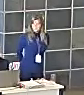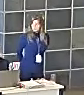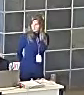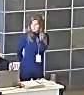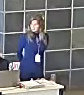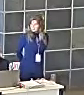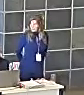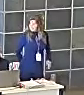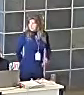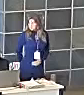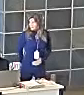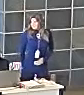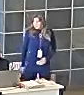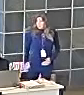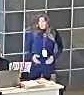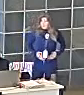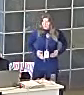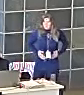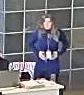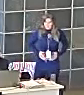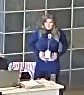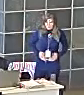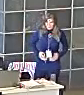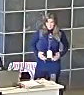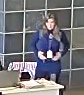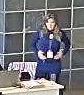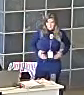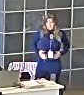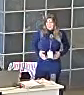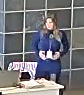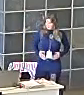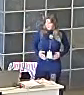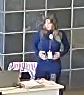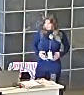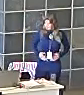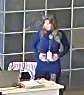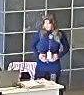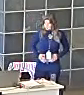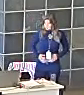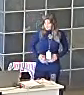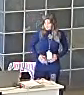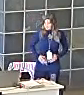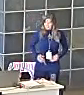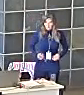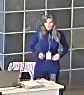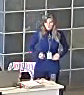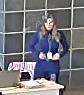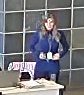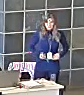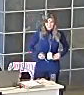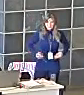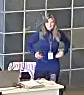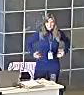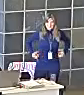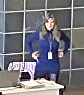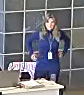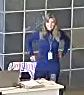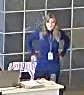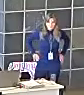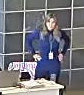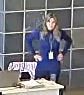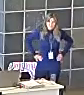né então Foi um acordo que nós fizemos aqui da mesa para criar um tempo mínimo né para para ficar de